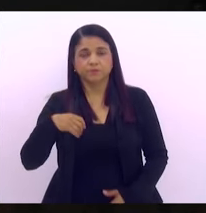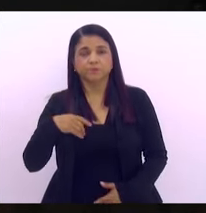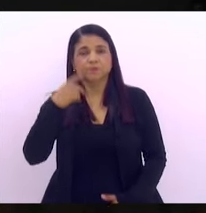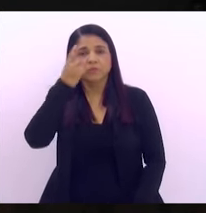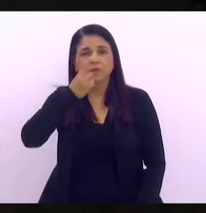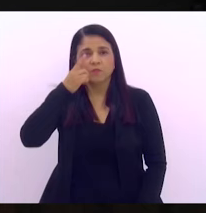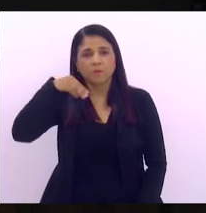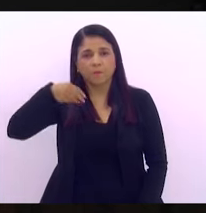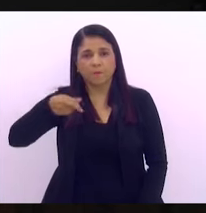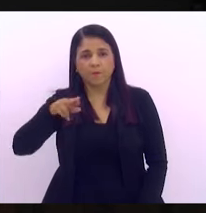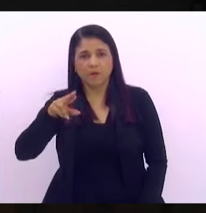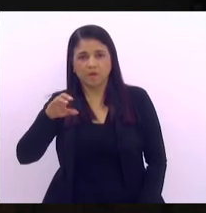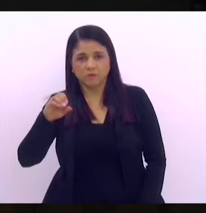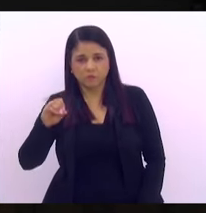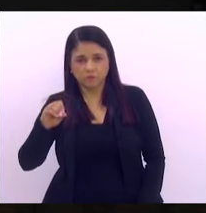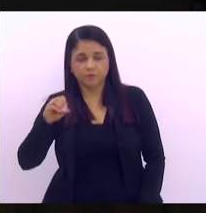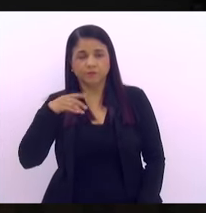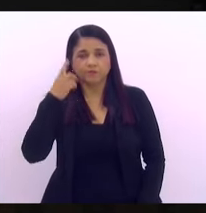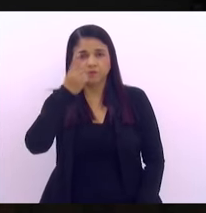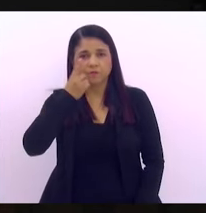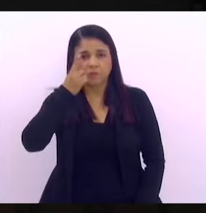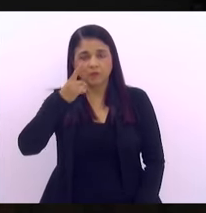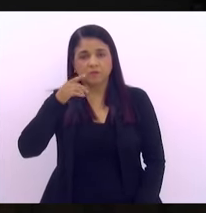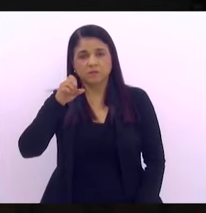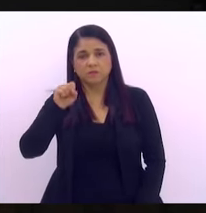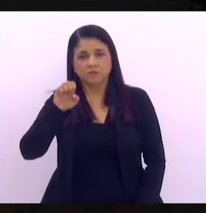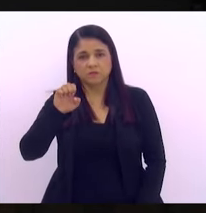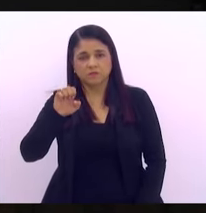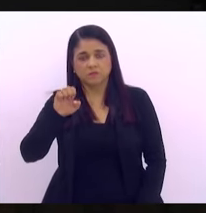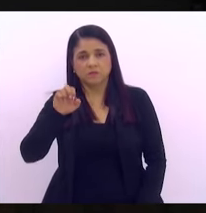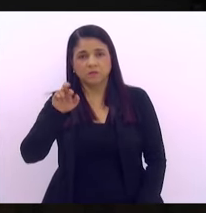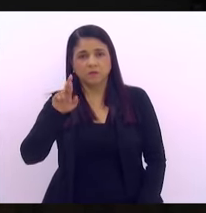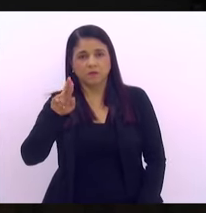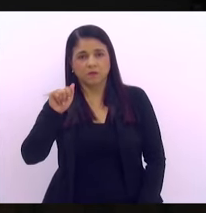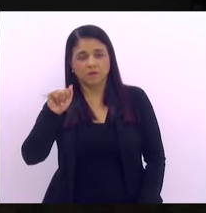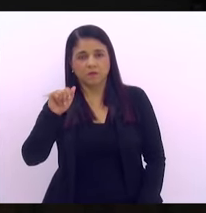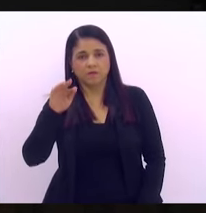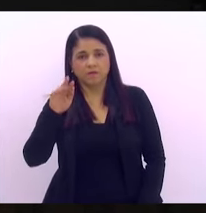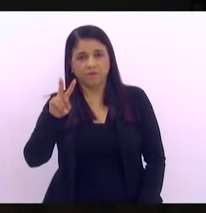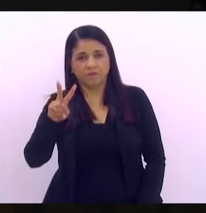Deputado Márcio Alberto. Deputado Flávio Serafini.